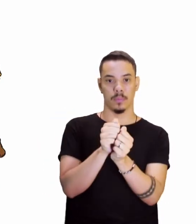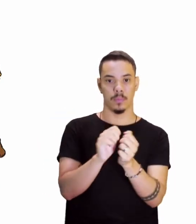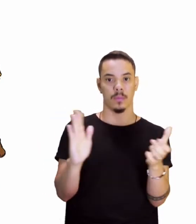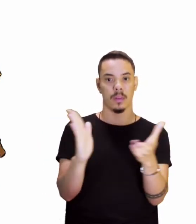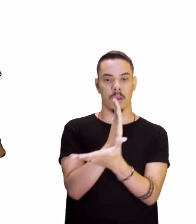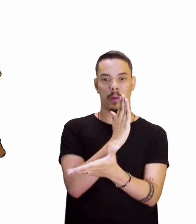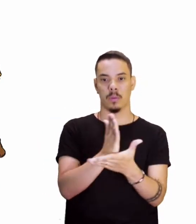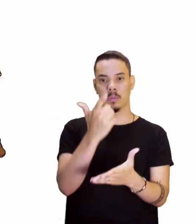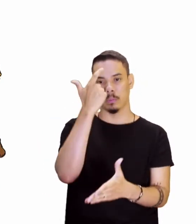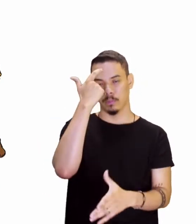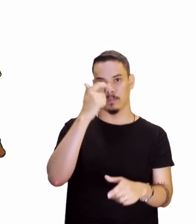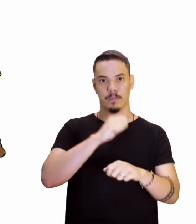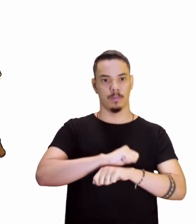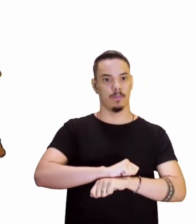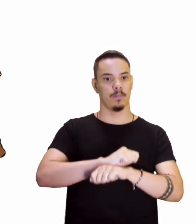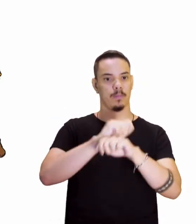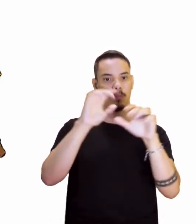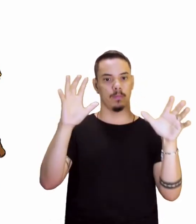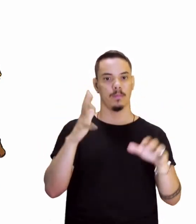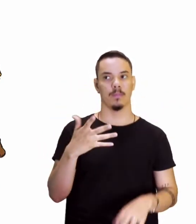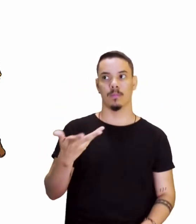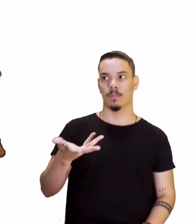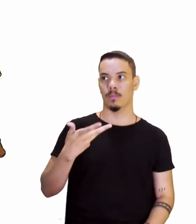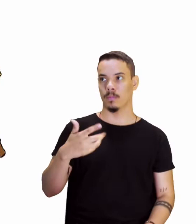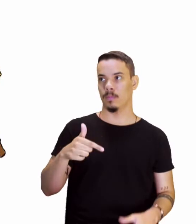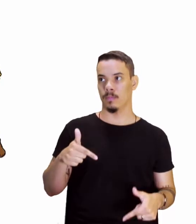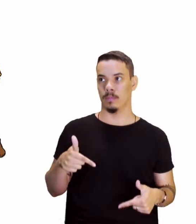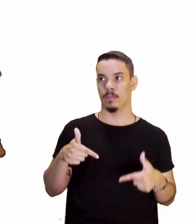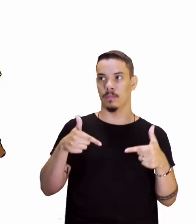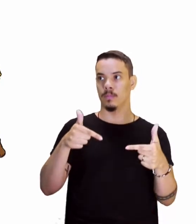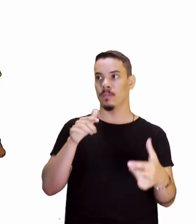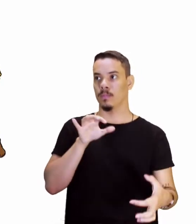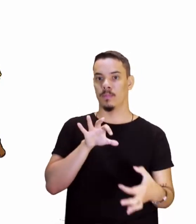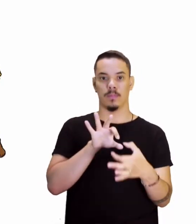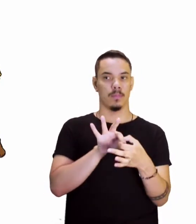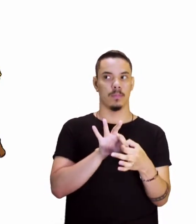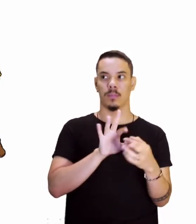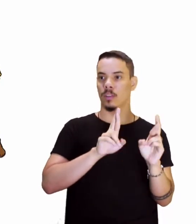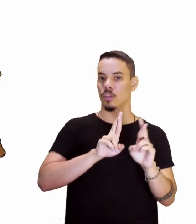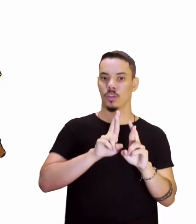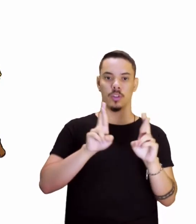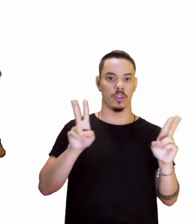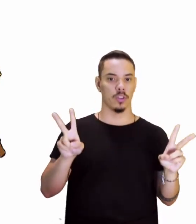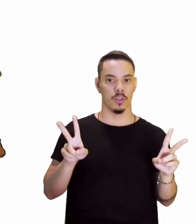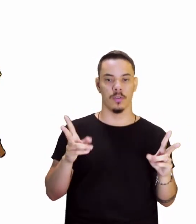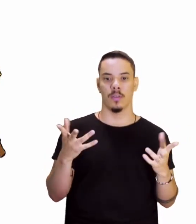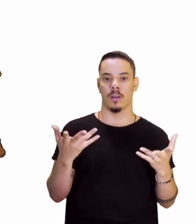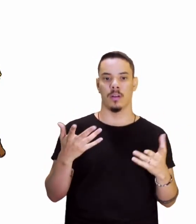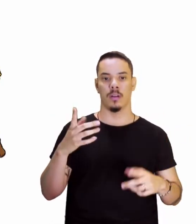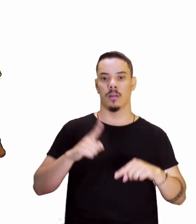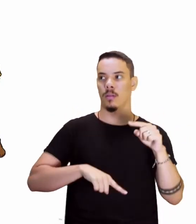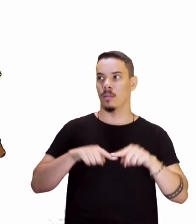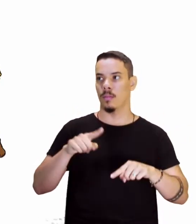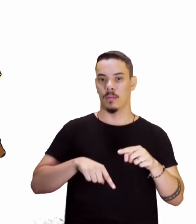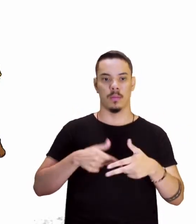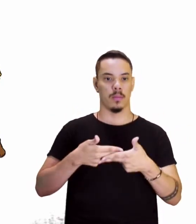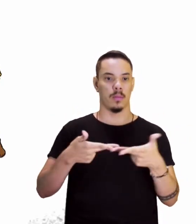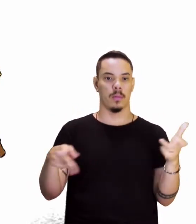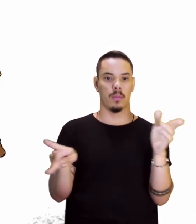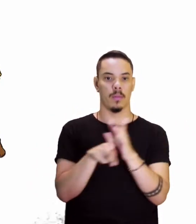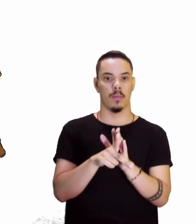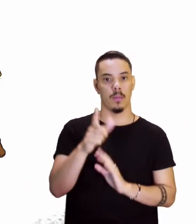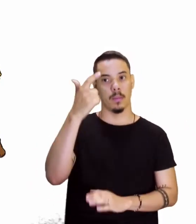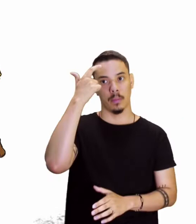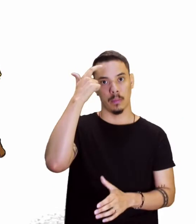da clareza, da euforia, adequar-se aos diferentes matizes do